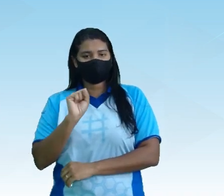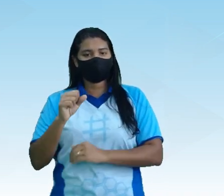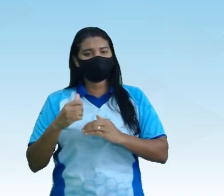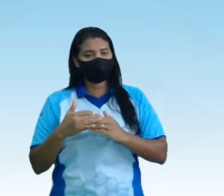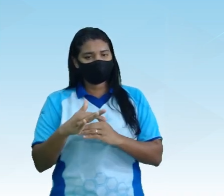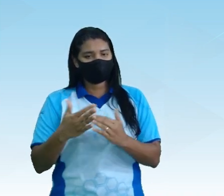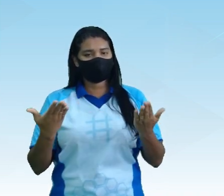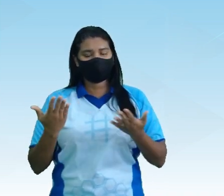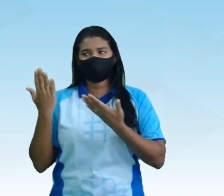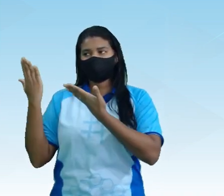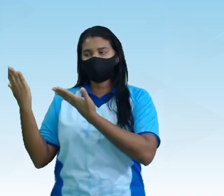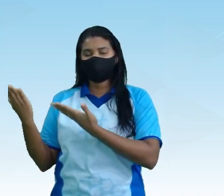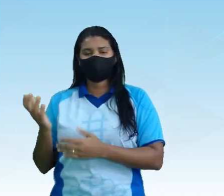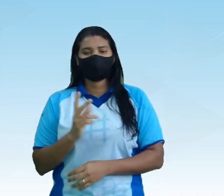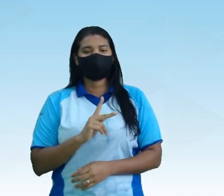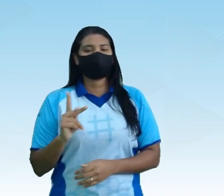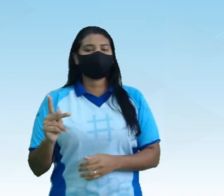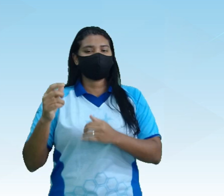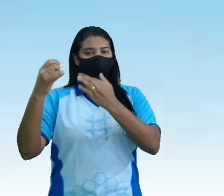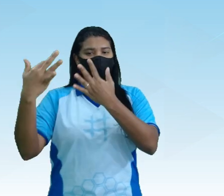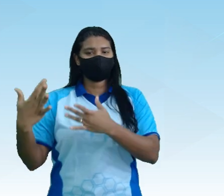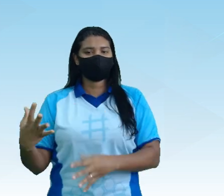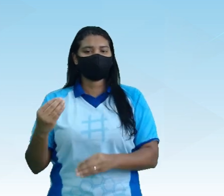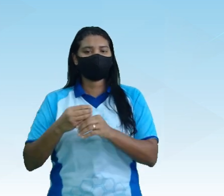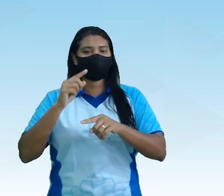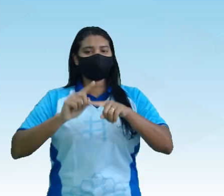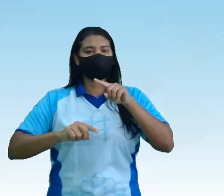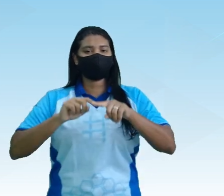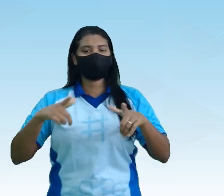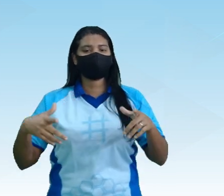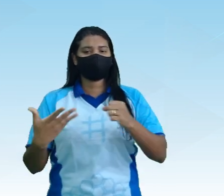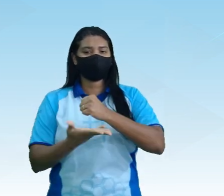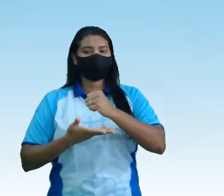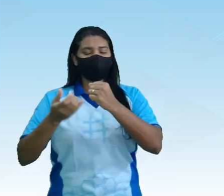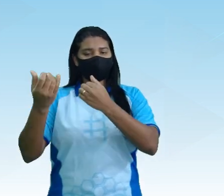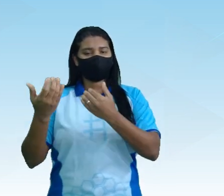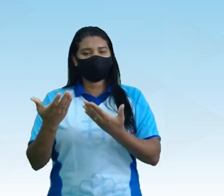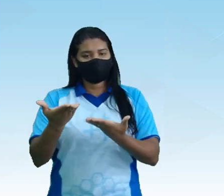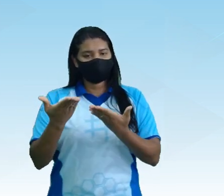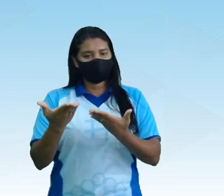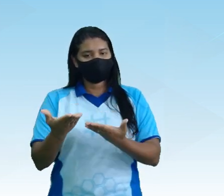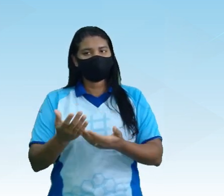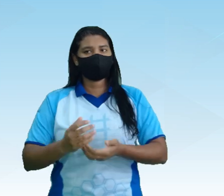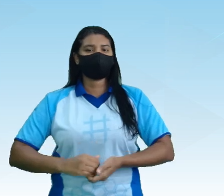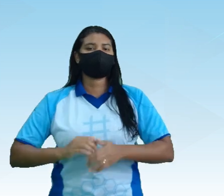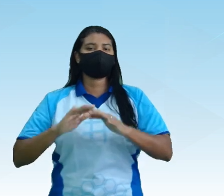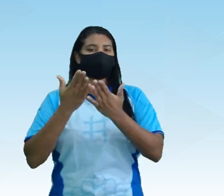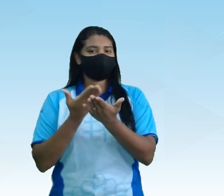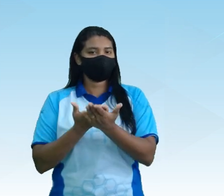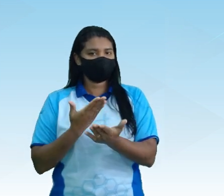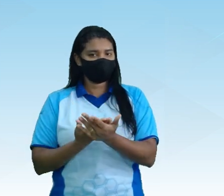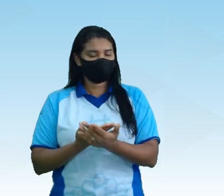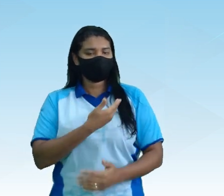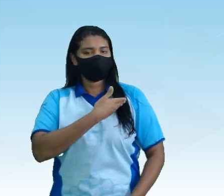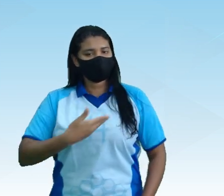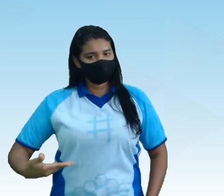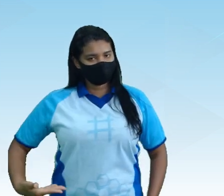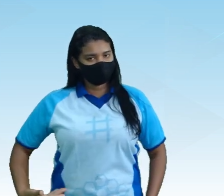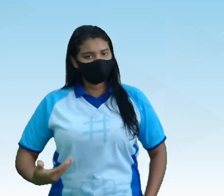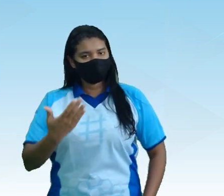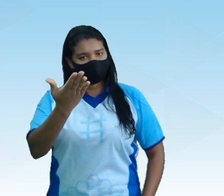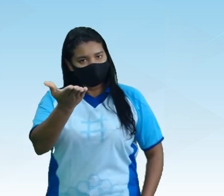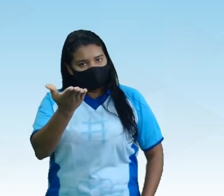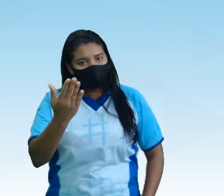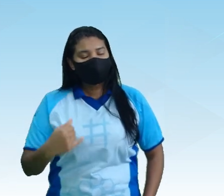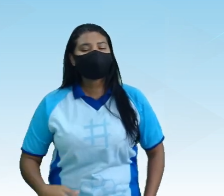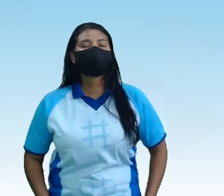poder adiantar. Eu vou te falar dos materiais básicos que você recebe, você que é da escola pública, claro, né? Você que eu estou